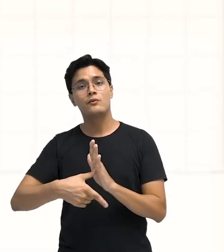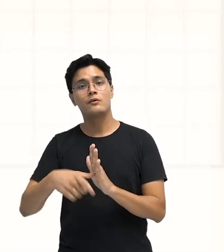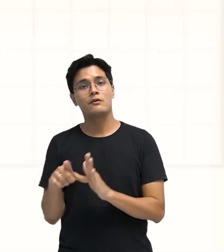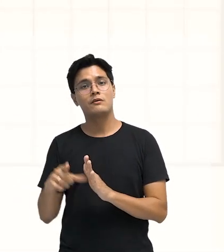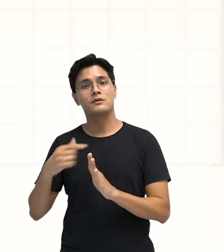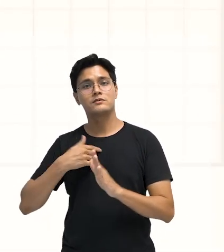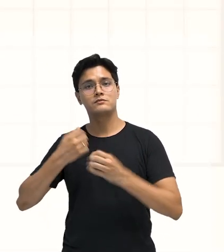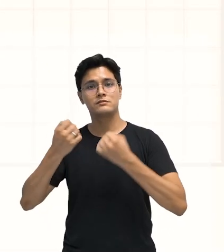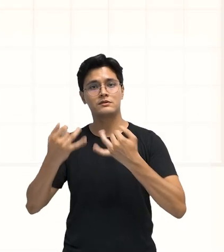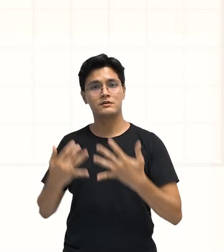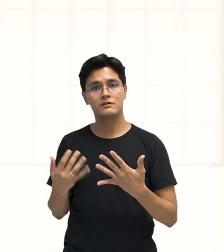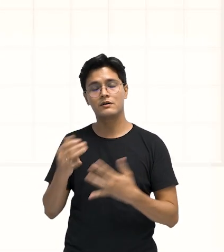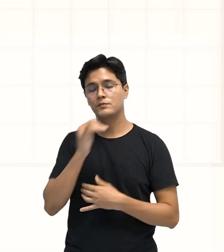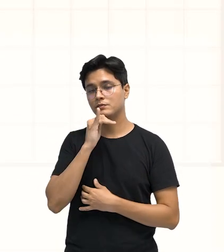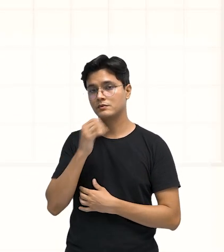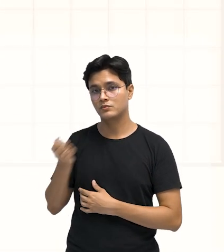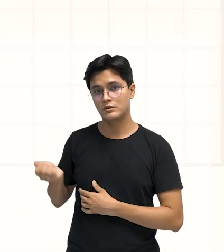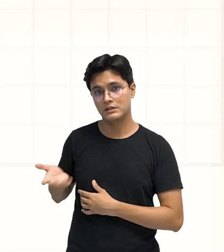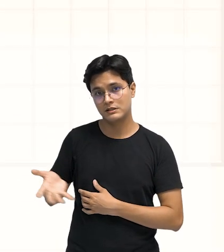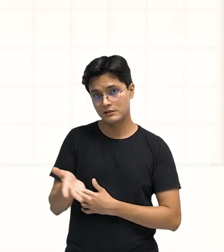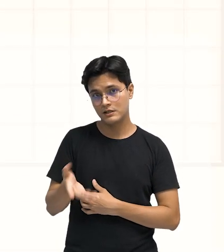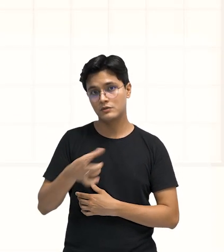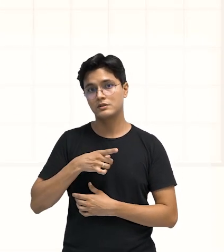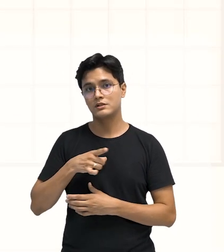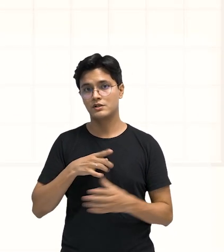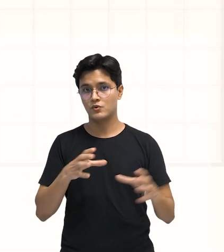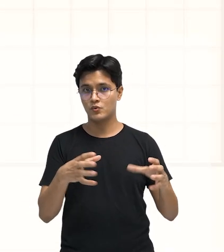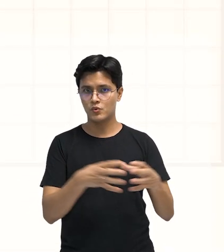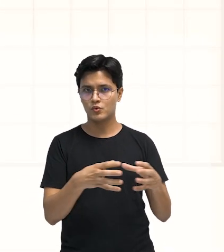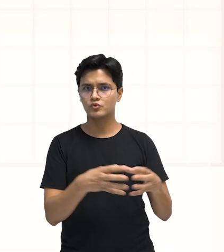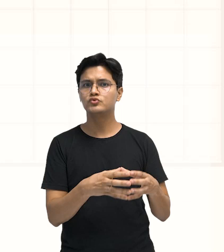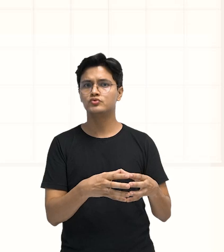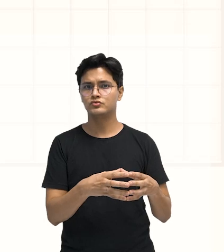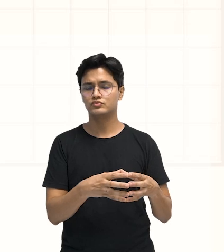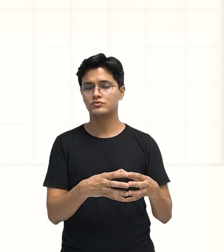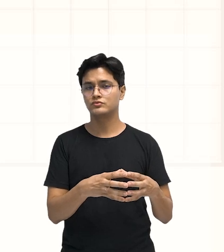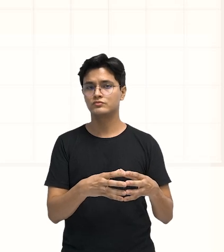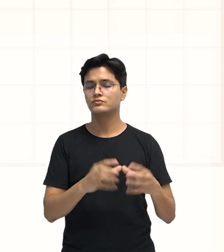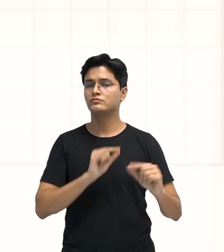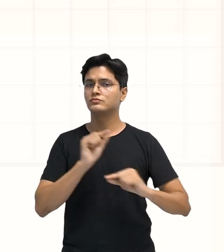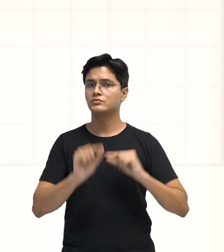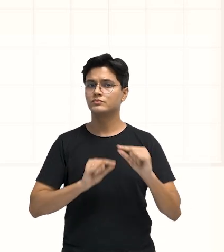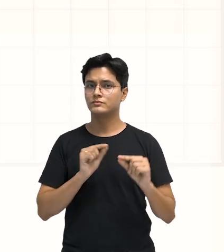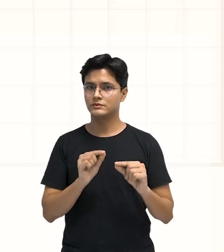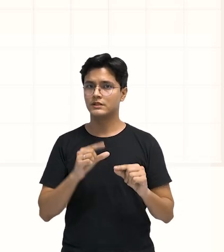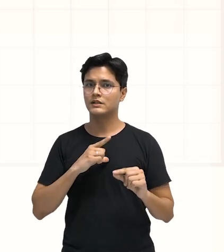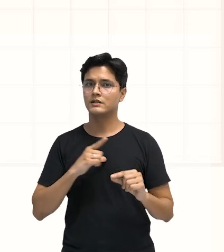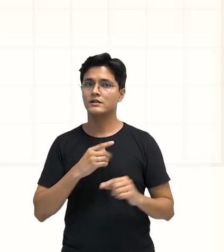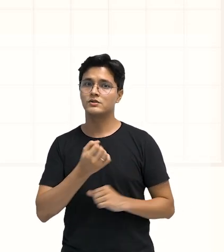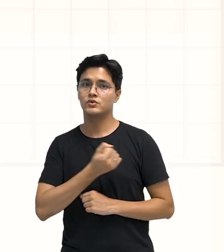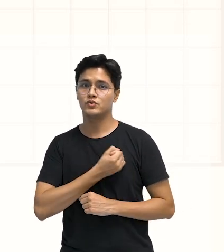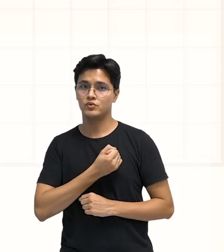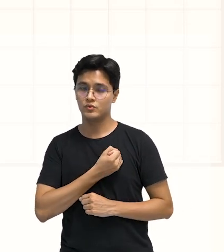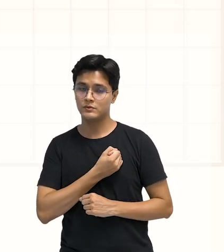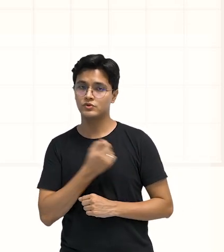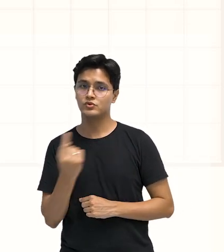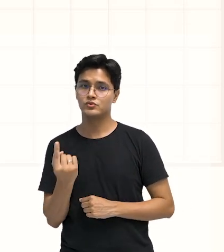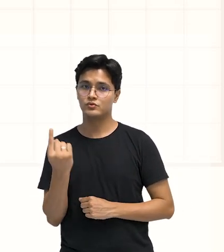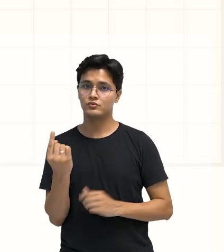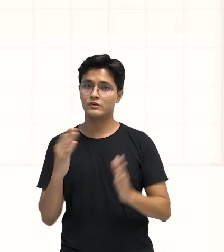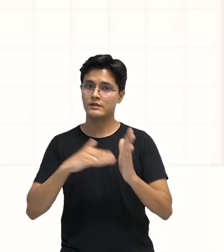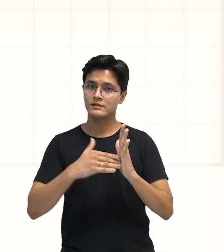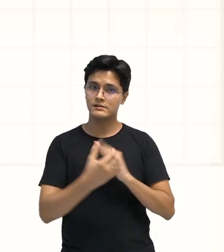de um dado, qual é o conjunto que nós temos para o caso do dado? Então, eu tenho os números de 1